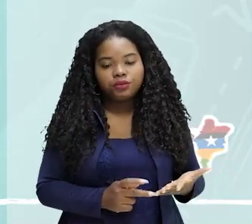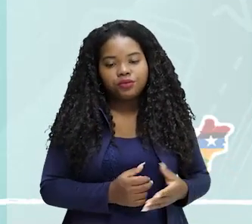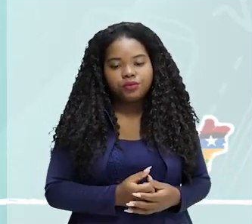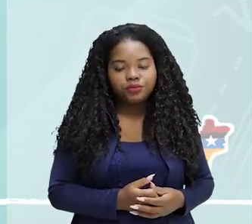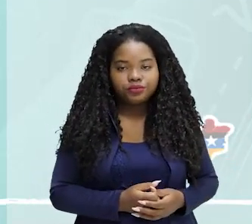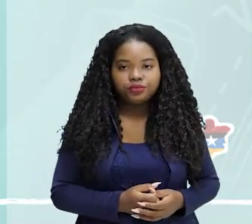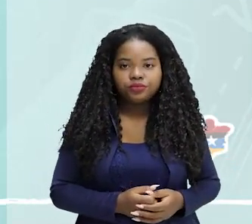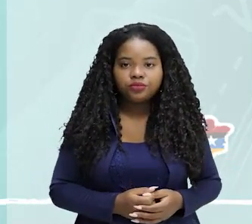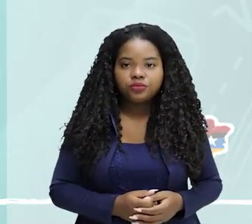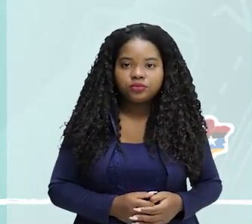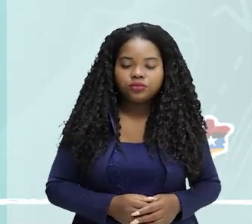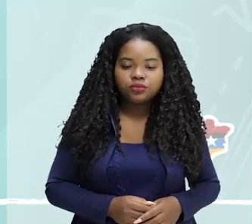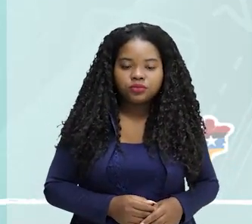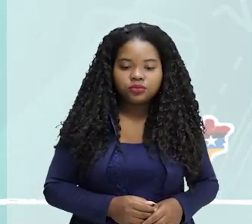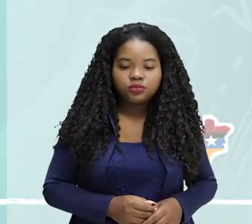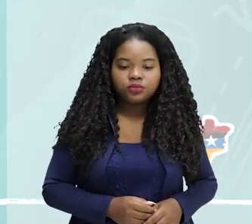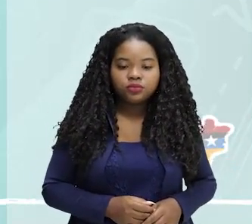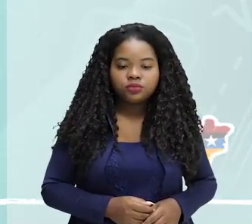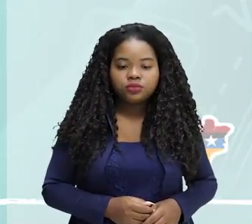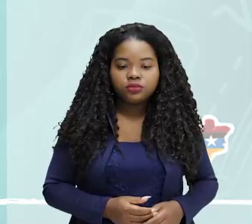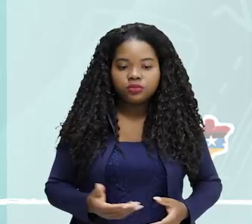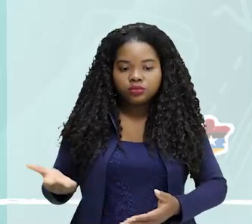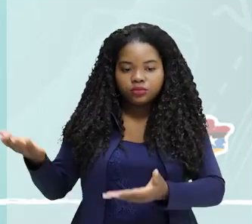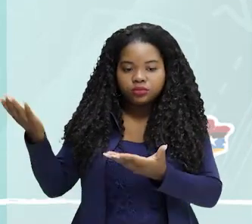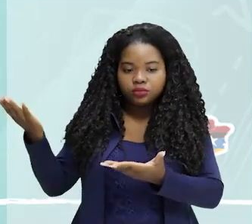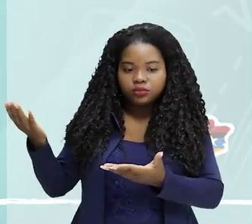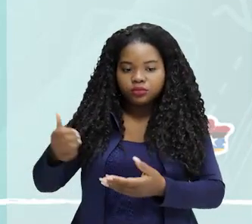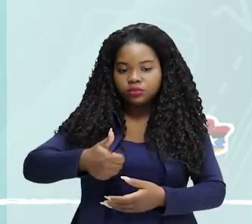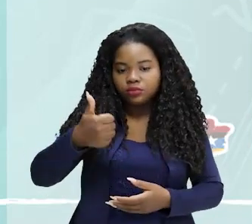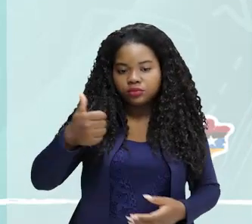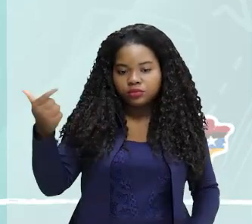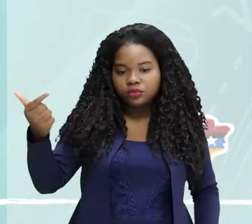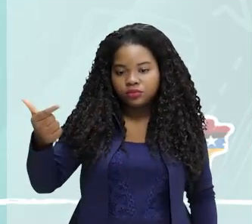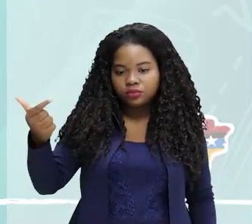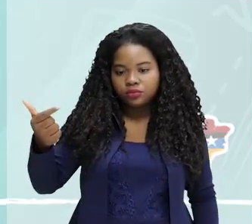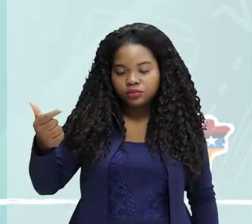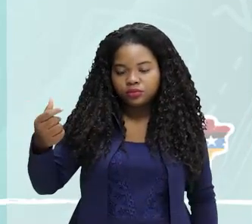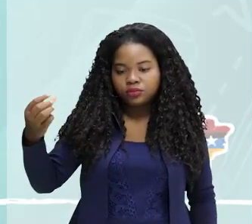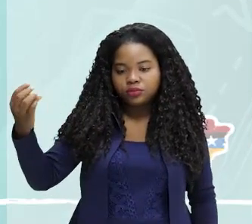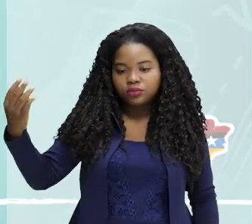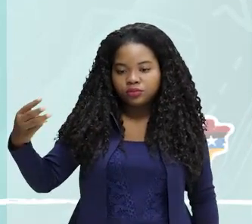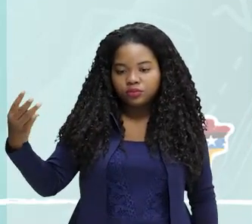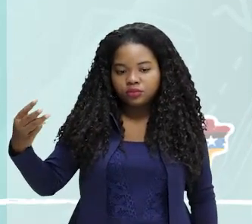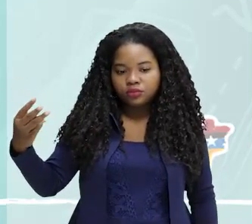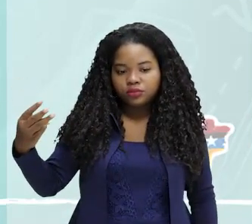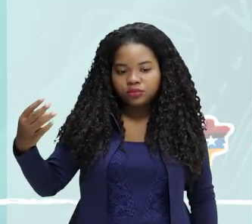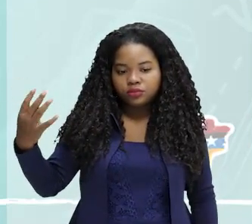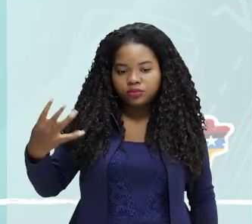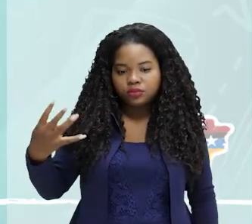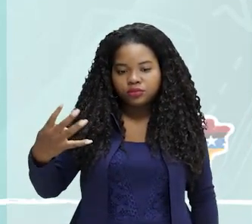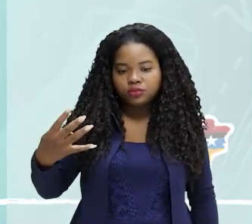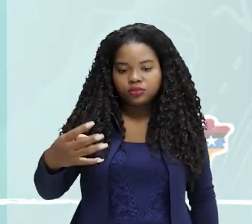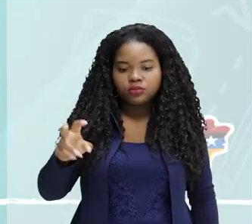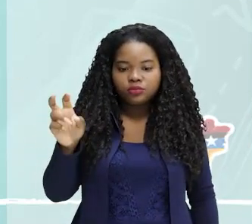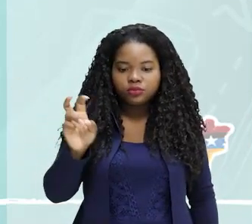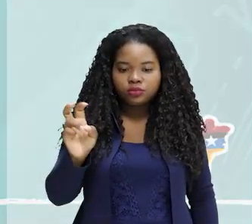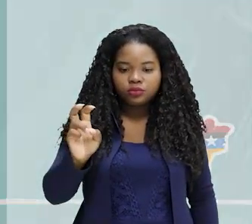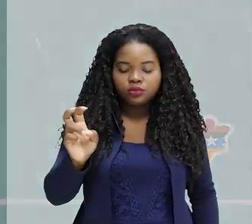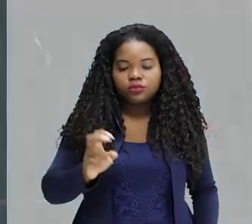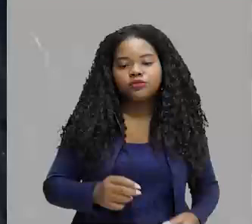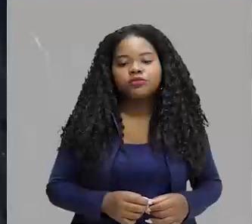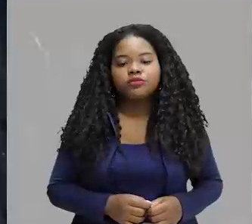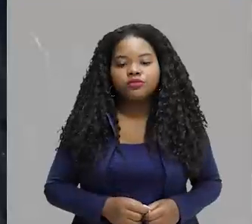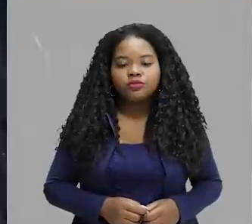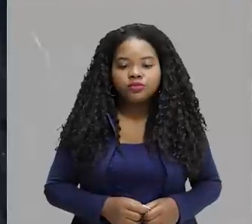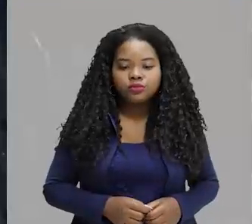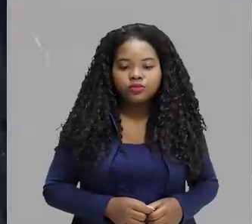textos subjetivos, nós temos a símile, a metáfora, a onomatopeia, a personificação e